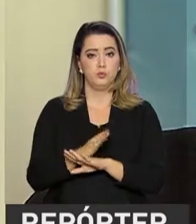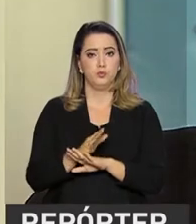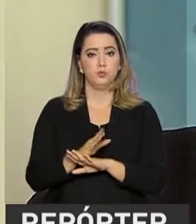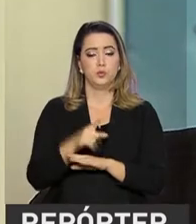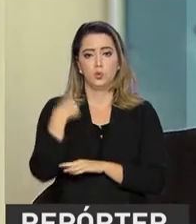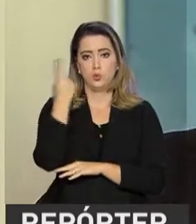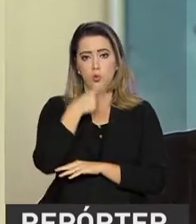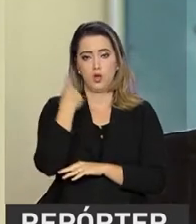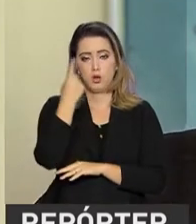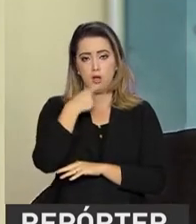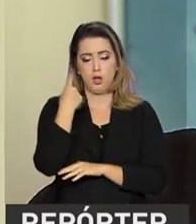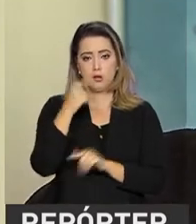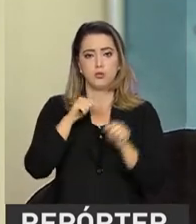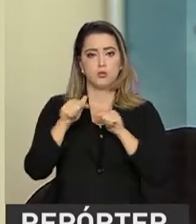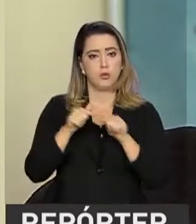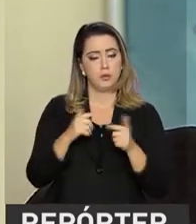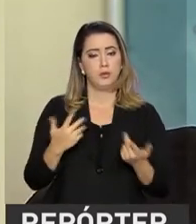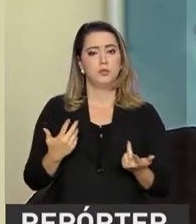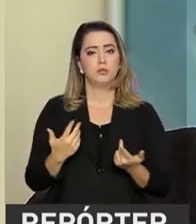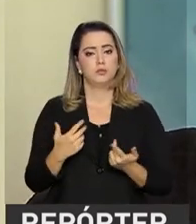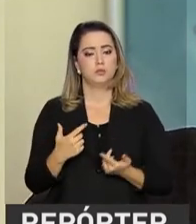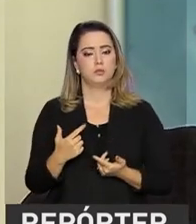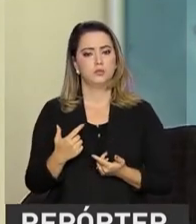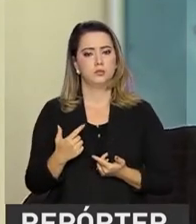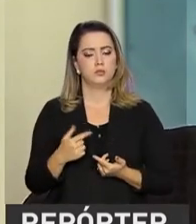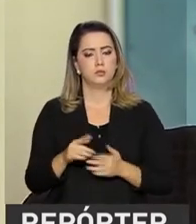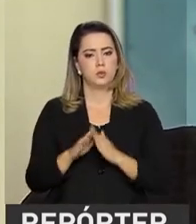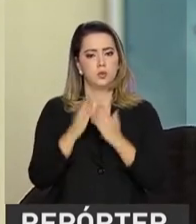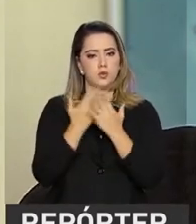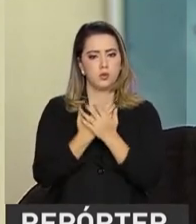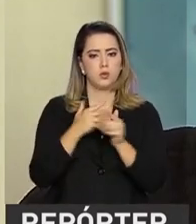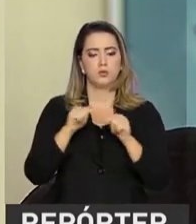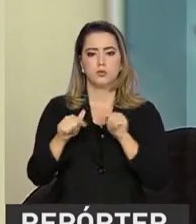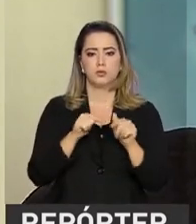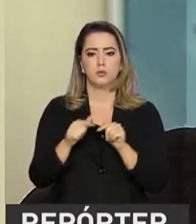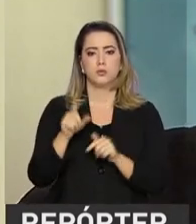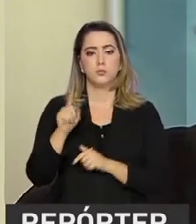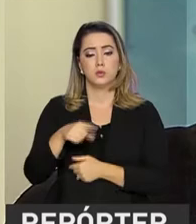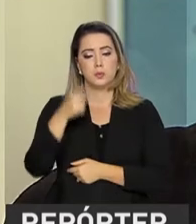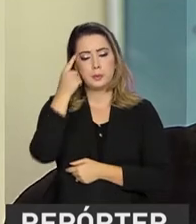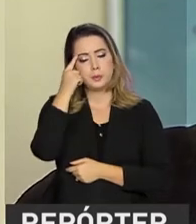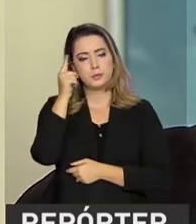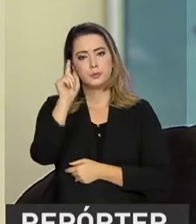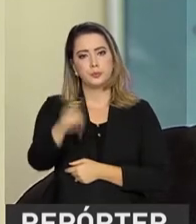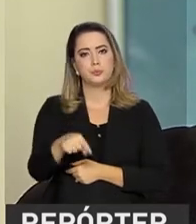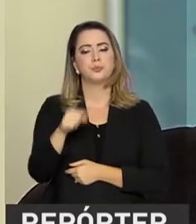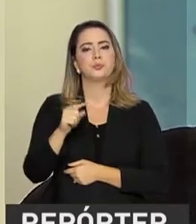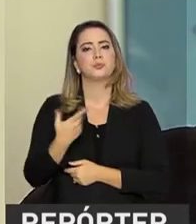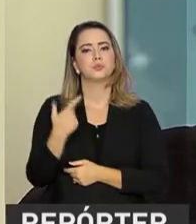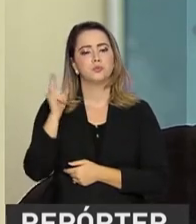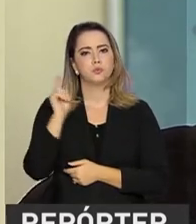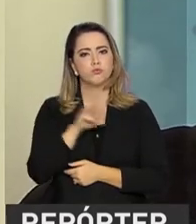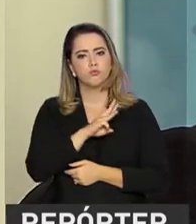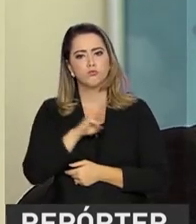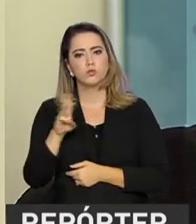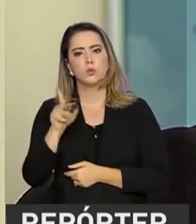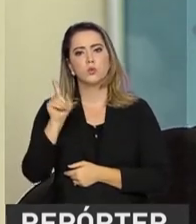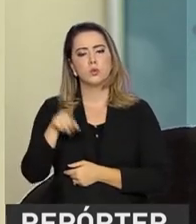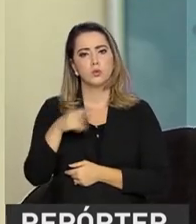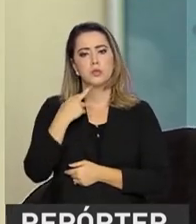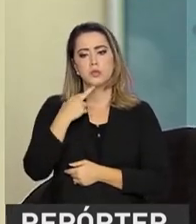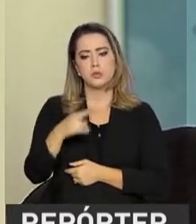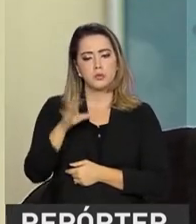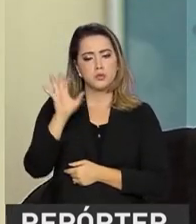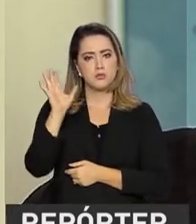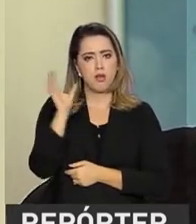intervalos do seu ambiente de trabalho é a escola do trabalhador foi pensada de forma a que a plataforma fosse responsável para que